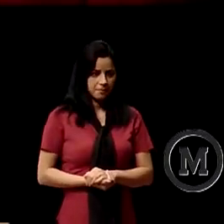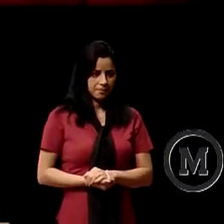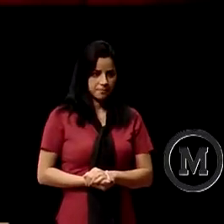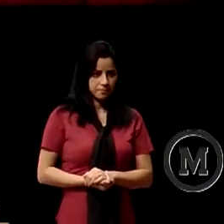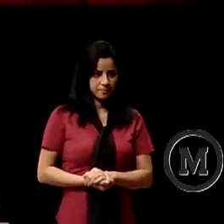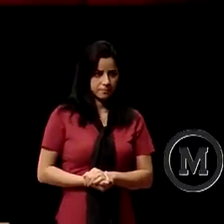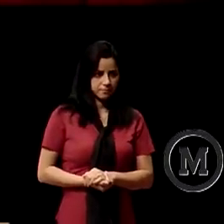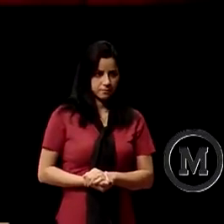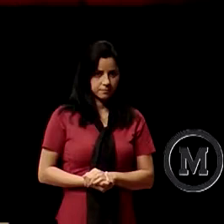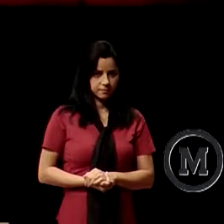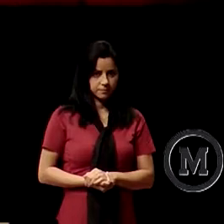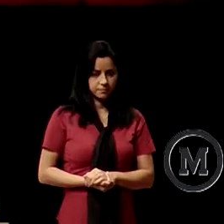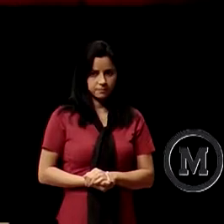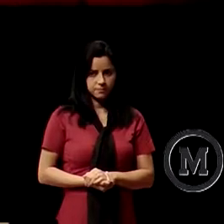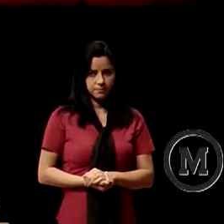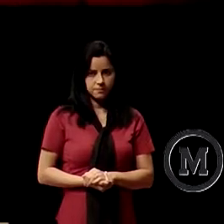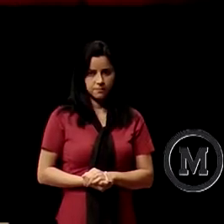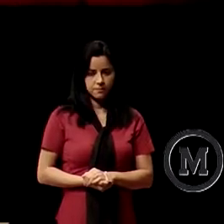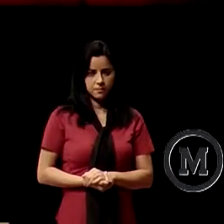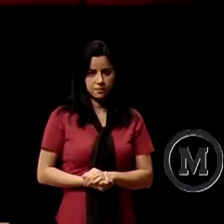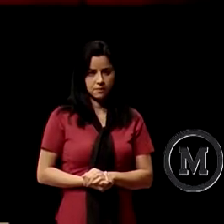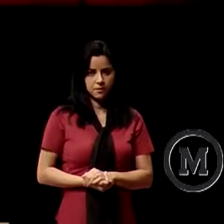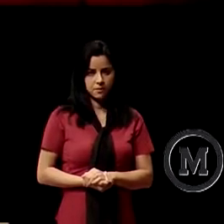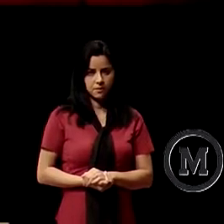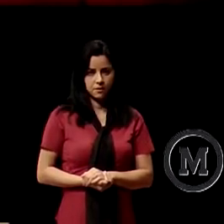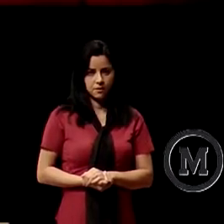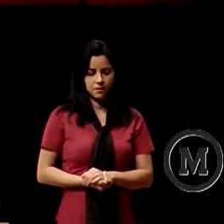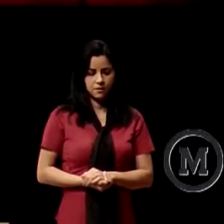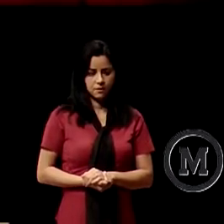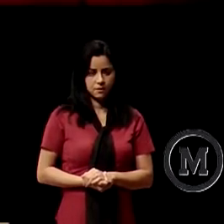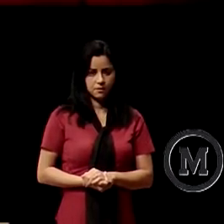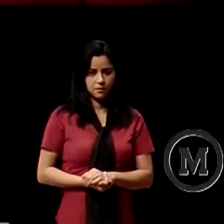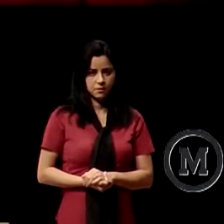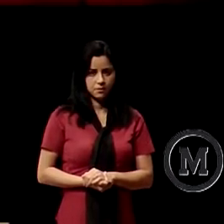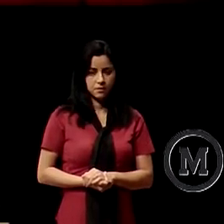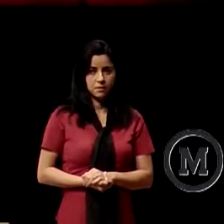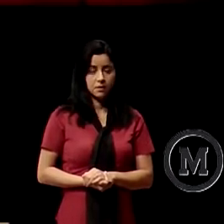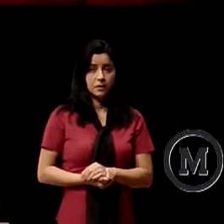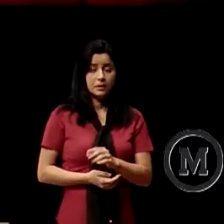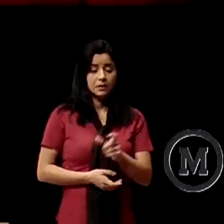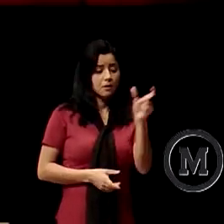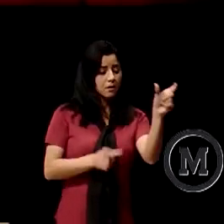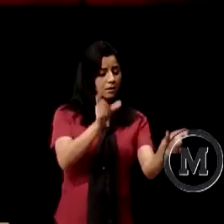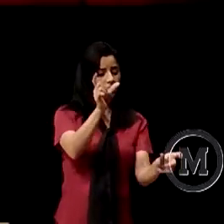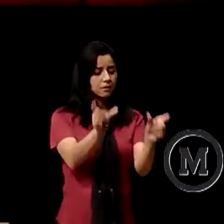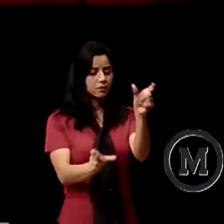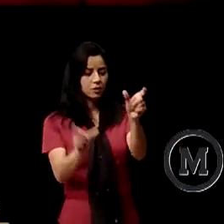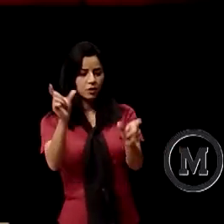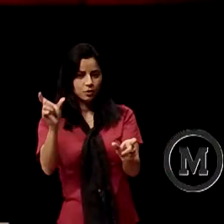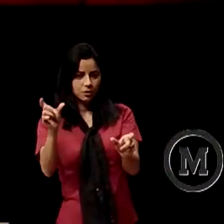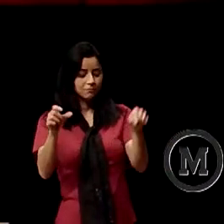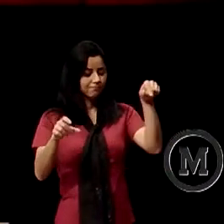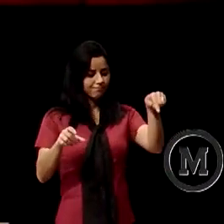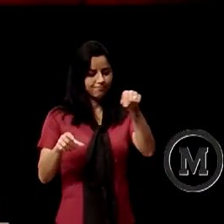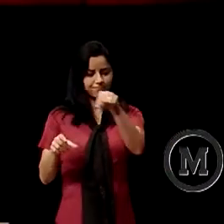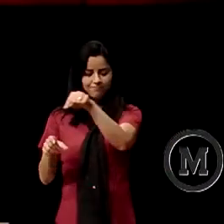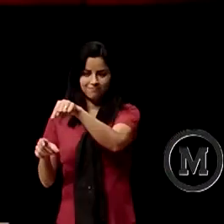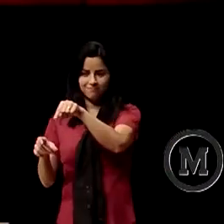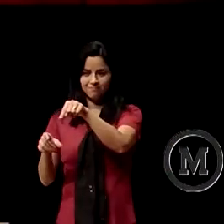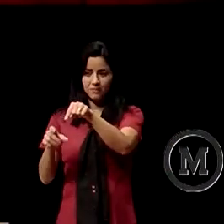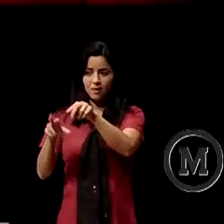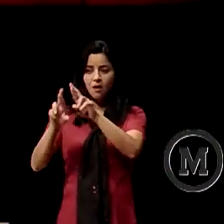function and forming an intellectual social system together. Cada um deles carregando a sua